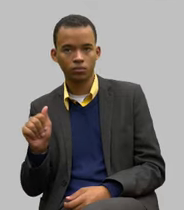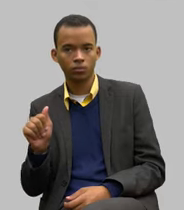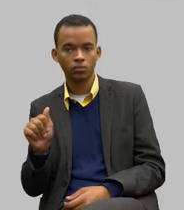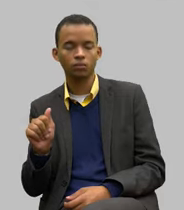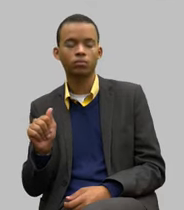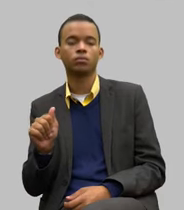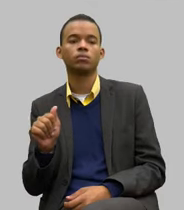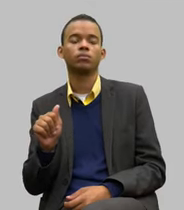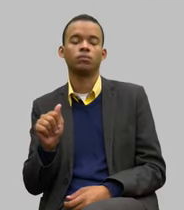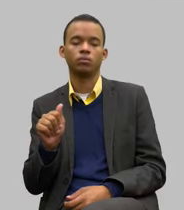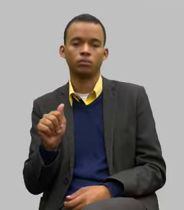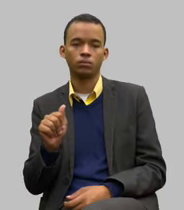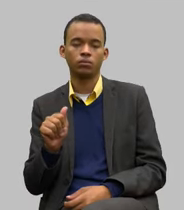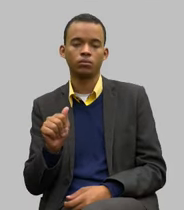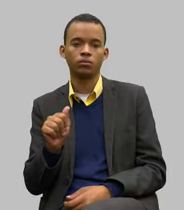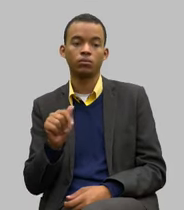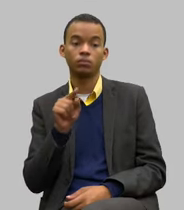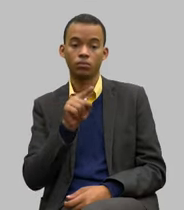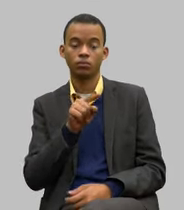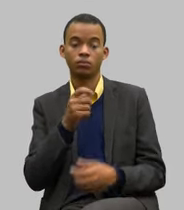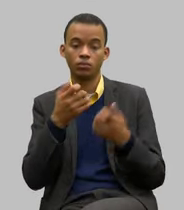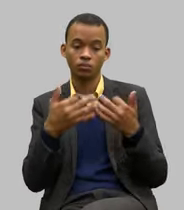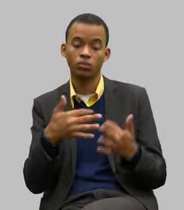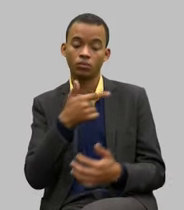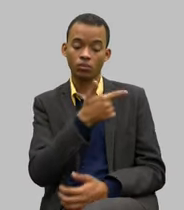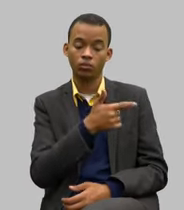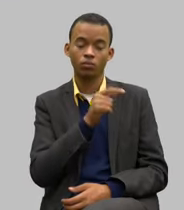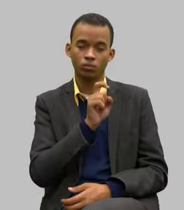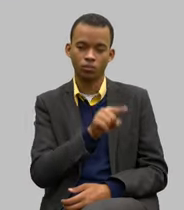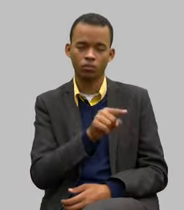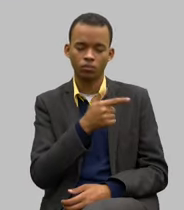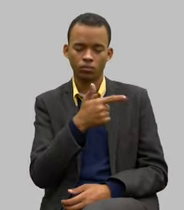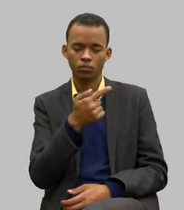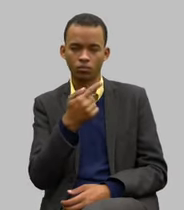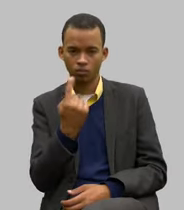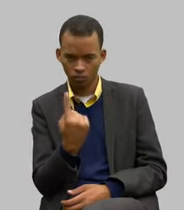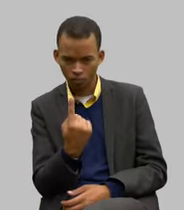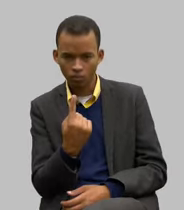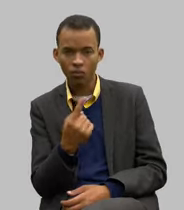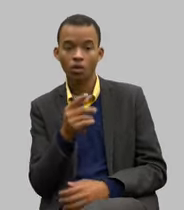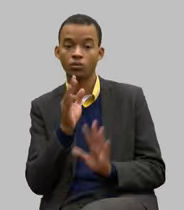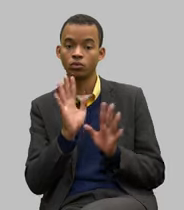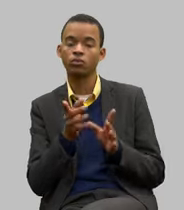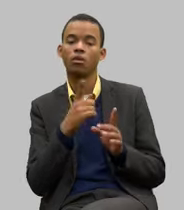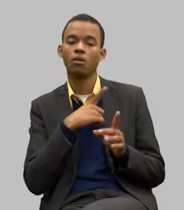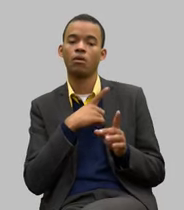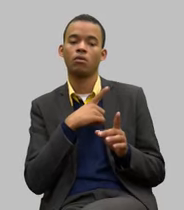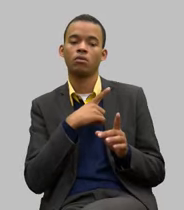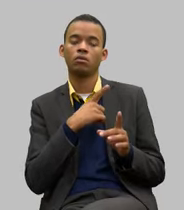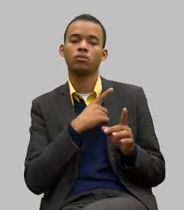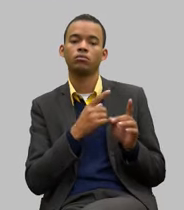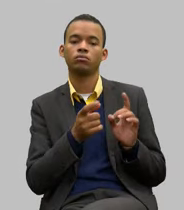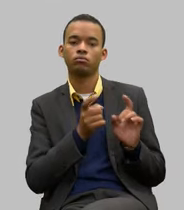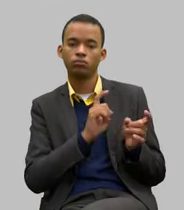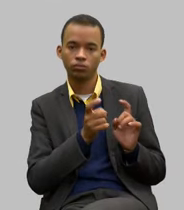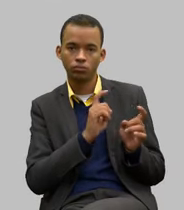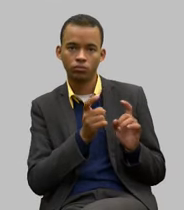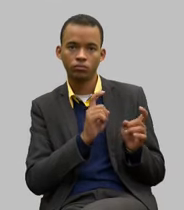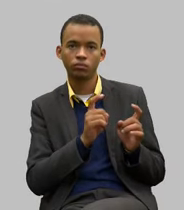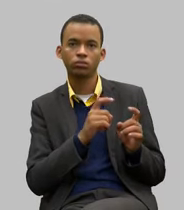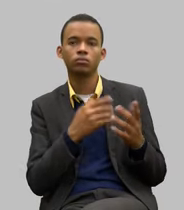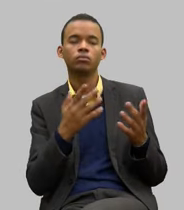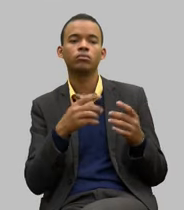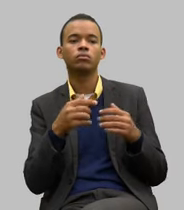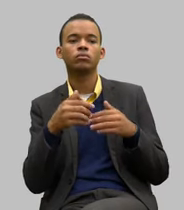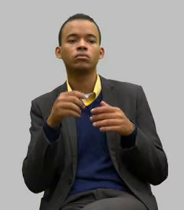já participaram de audiência de posse o restante Qual que é a previsão desse restante é a previsão para agora